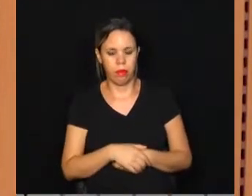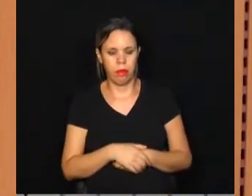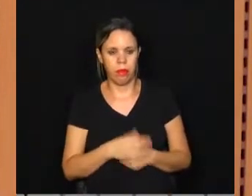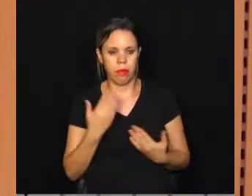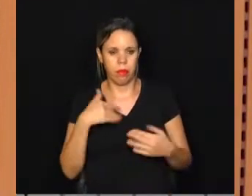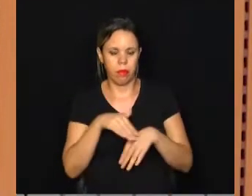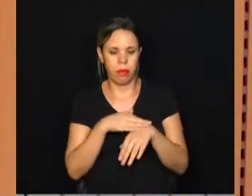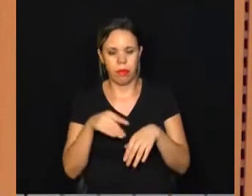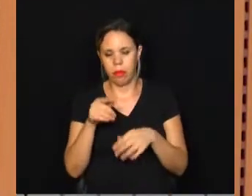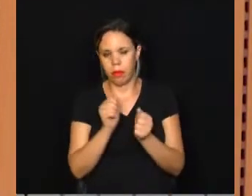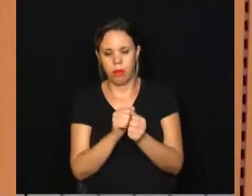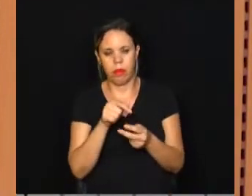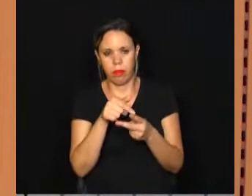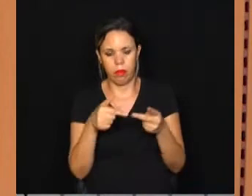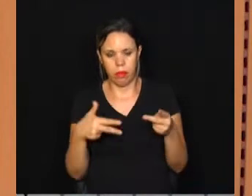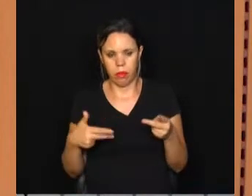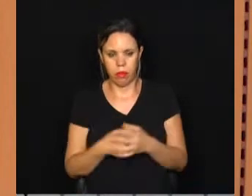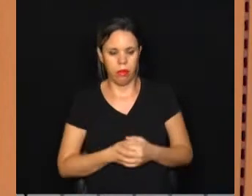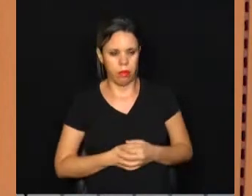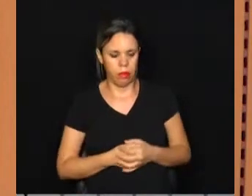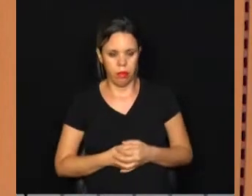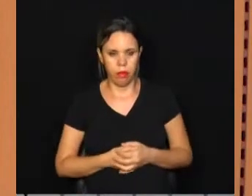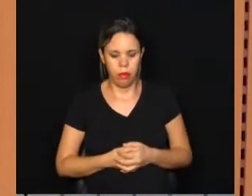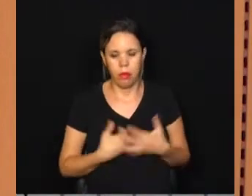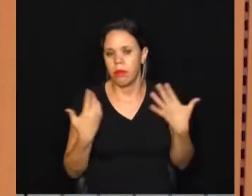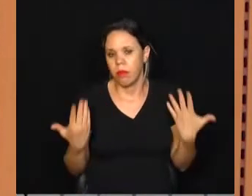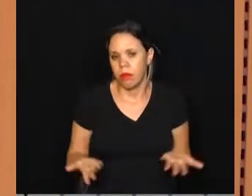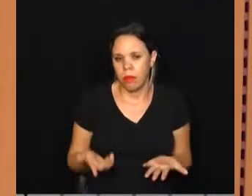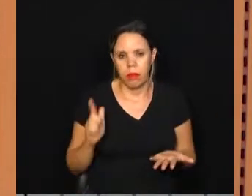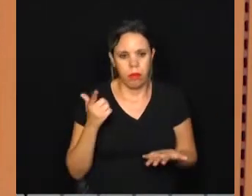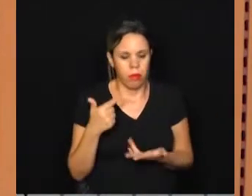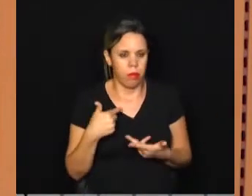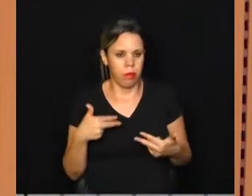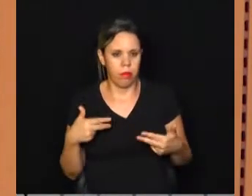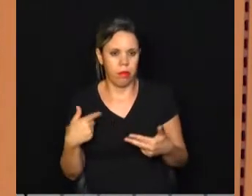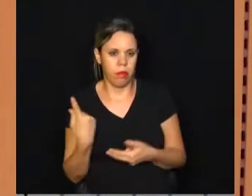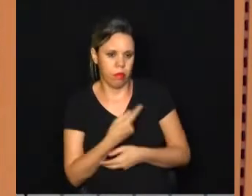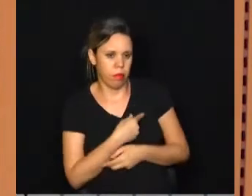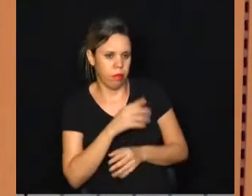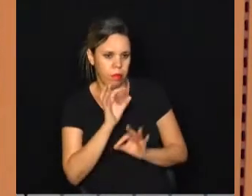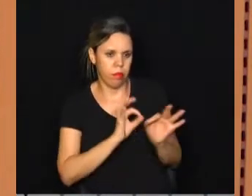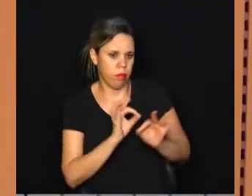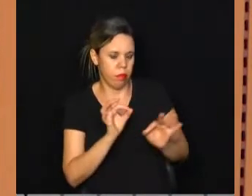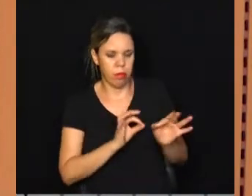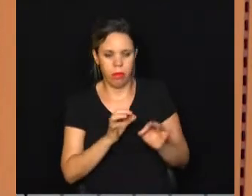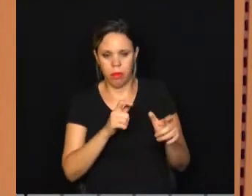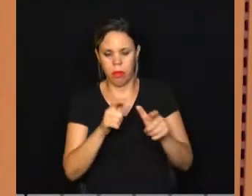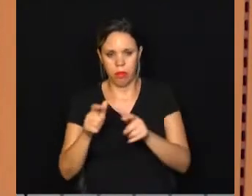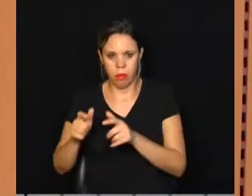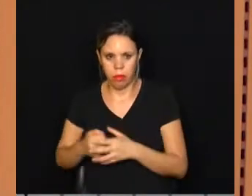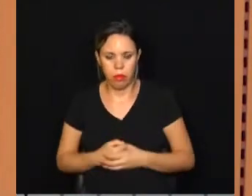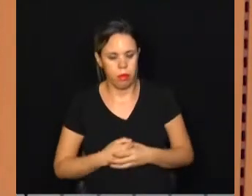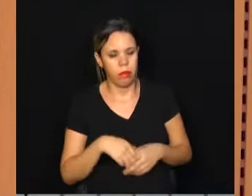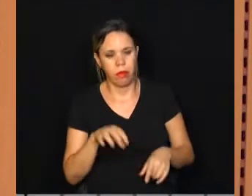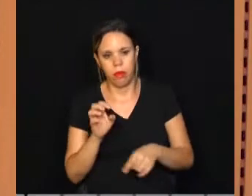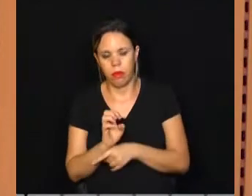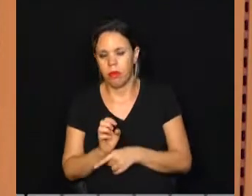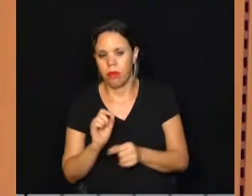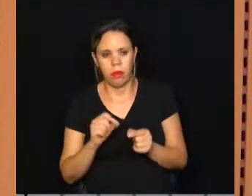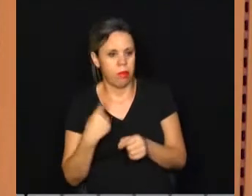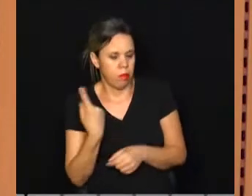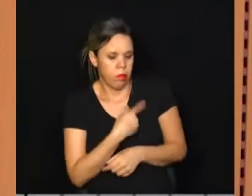conversa contigo duas questões. Quer dizer, qual que é o grau da nossa organização local, estadual, o que